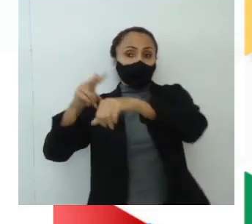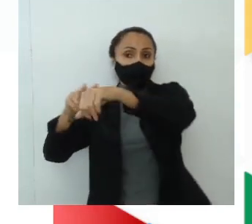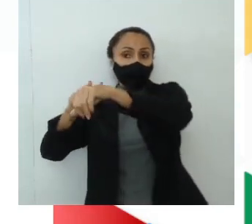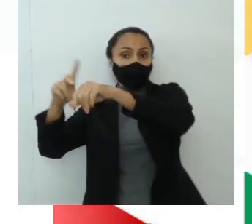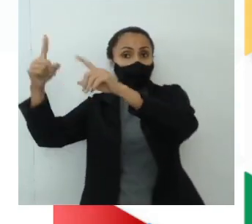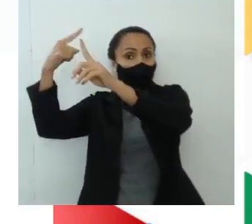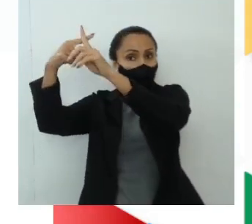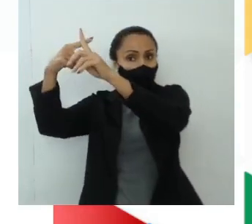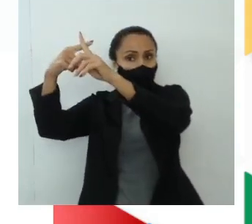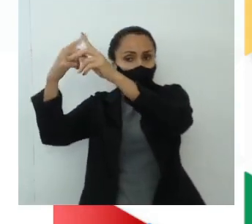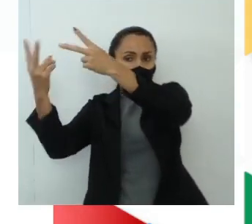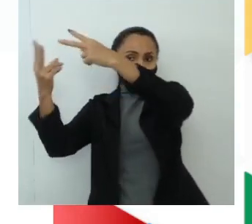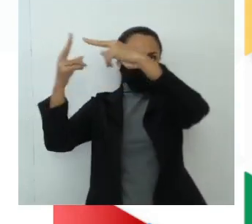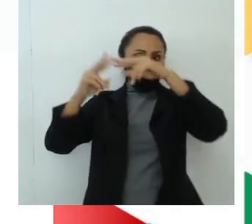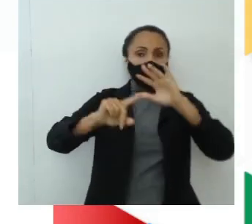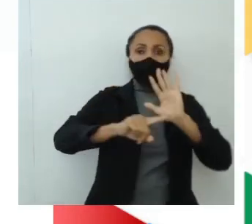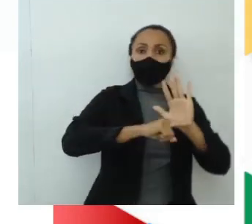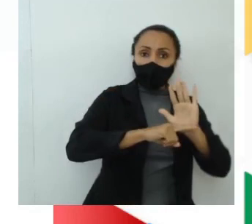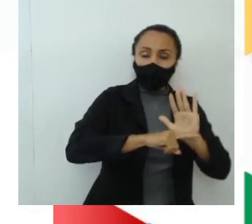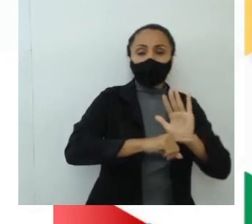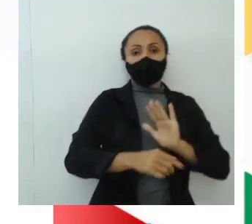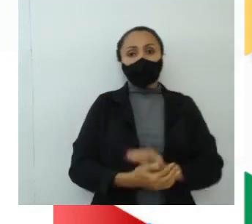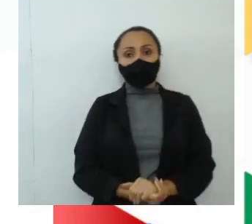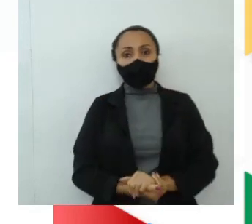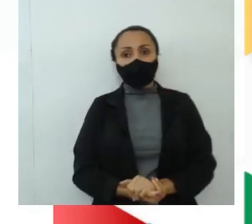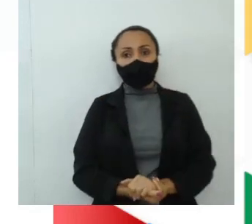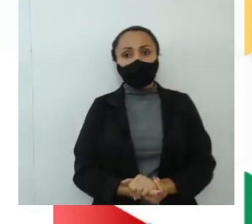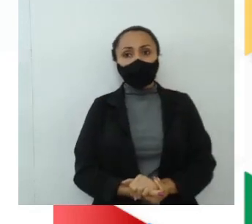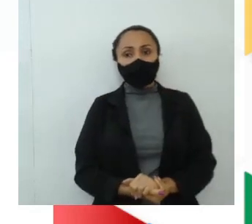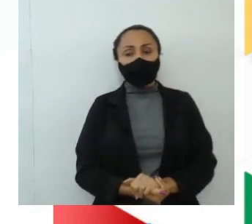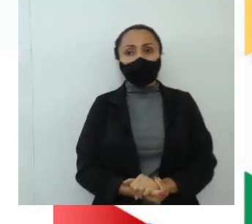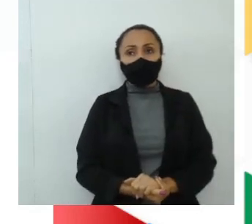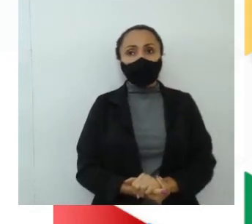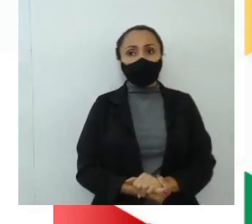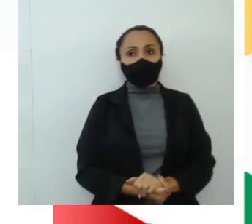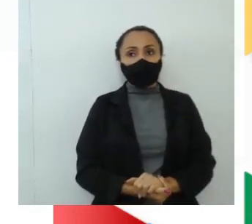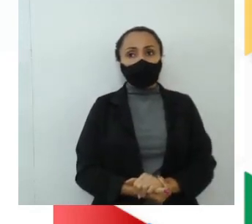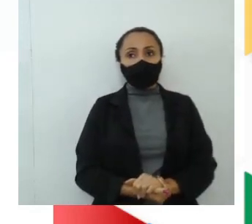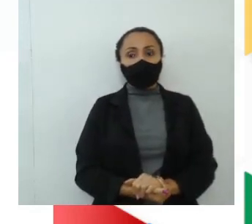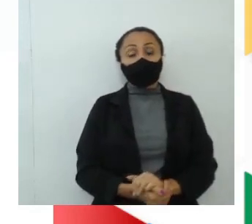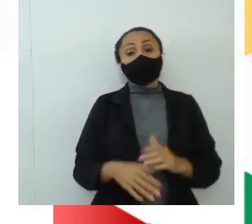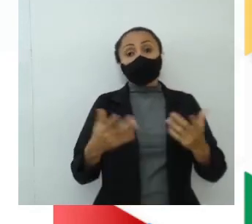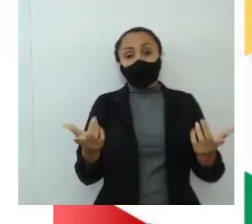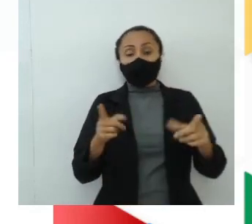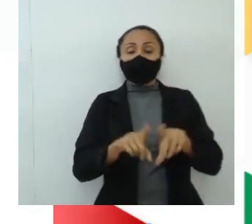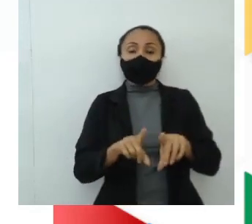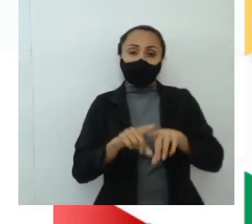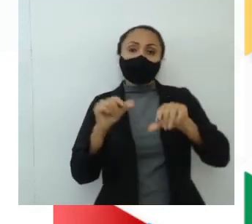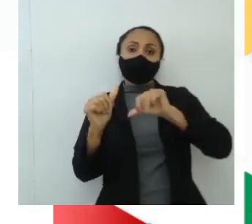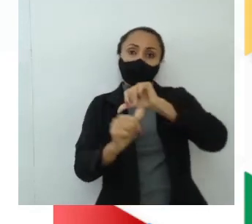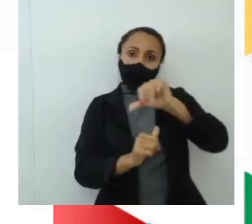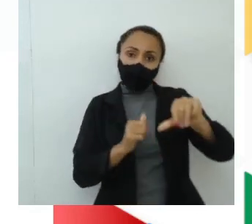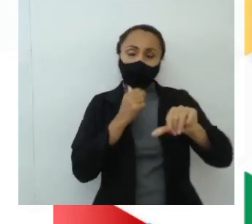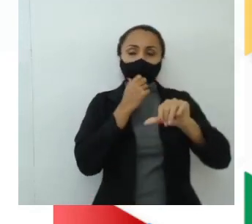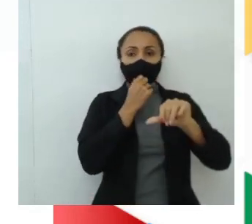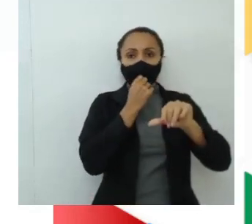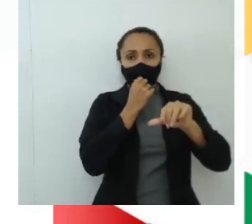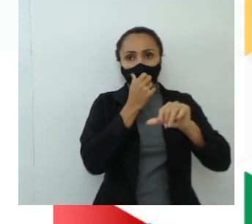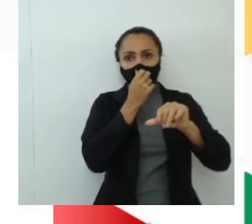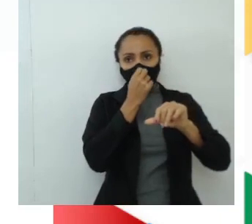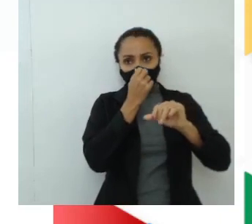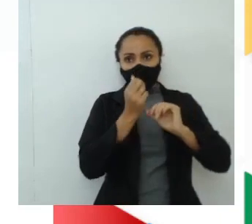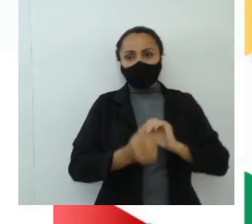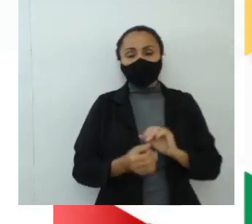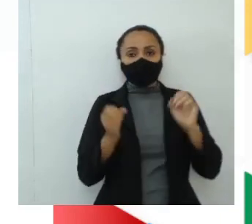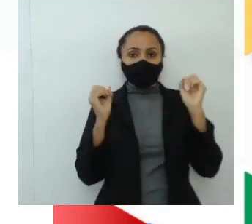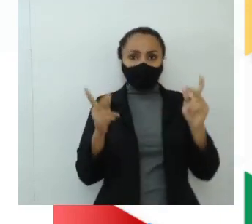é negativo. Então, é obrigatório negativar tanto x como y. E aí ele também muda a posição, fica de cabeça para baixo,